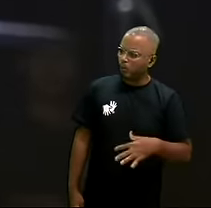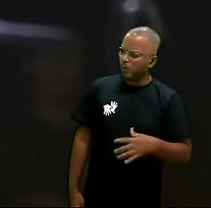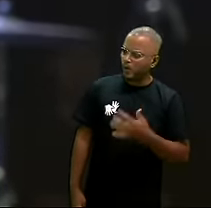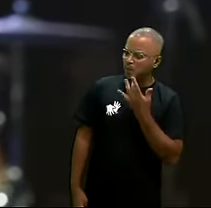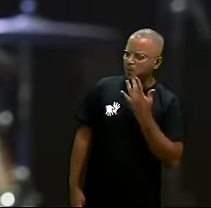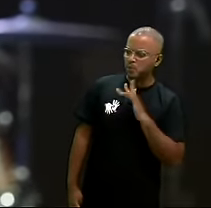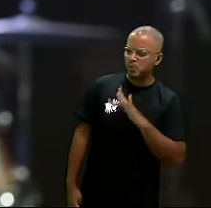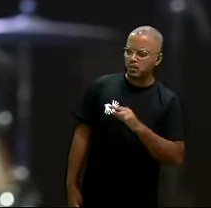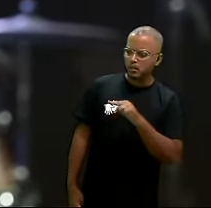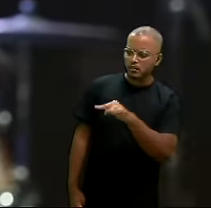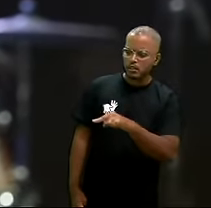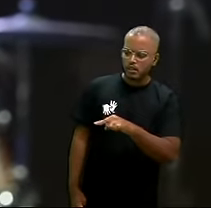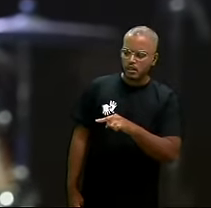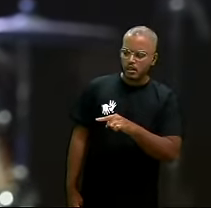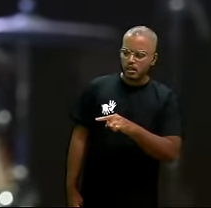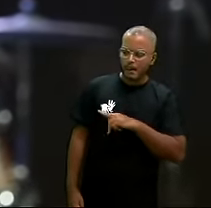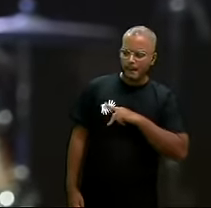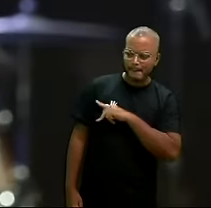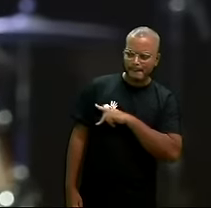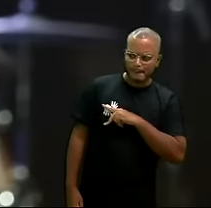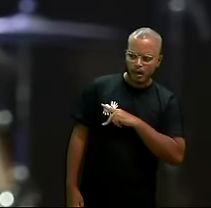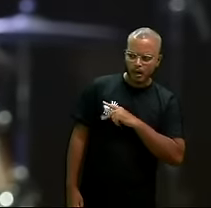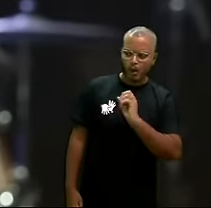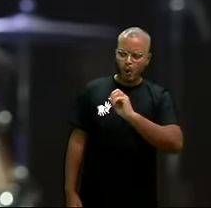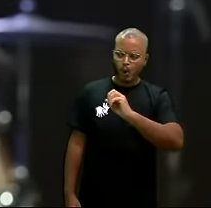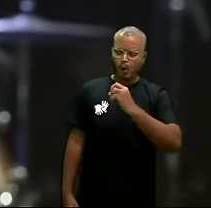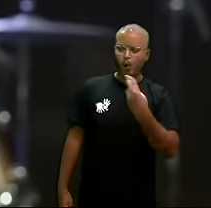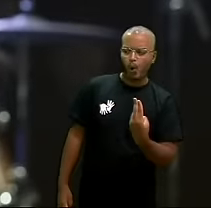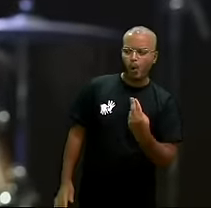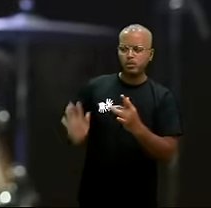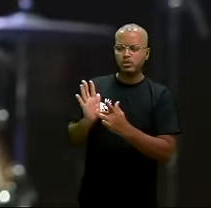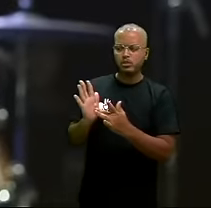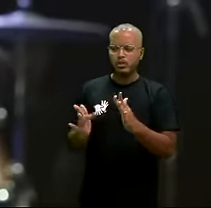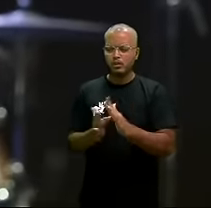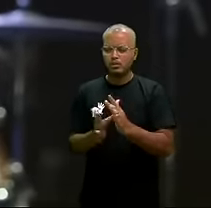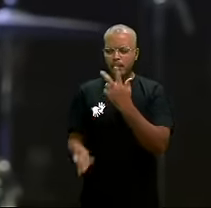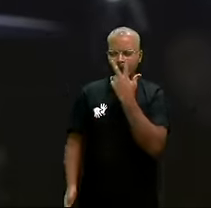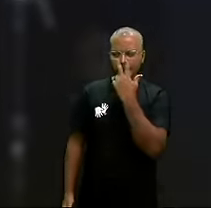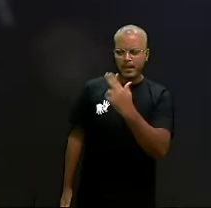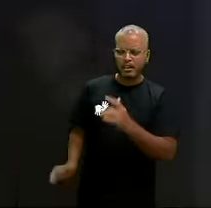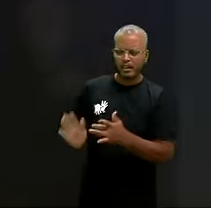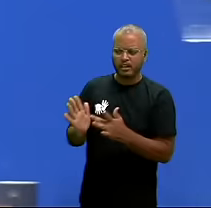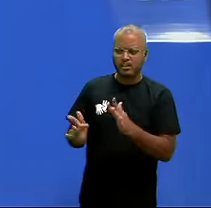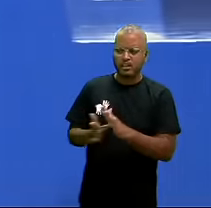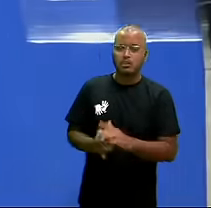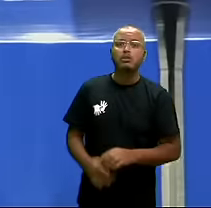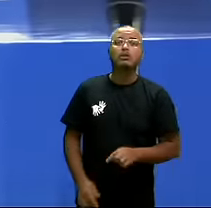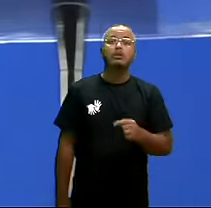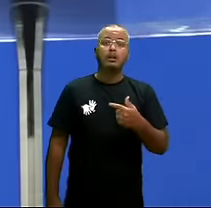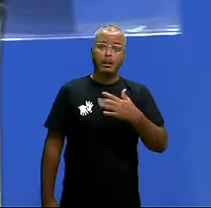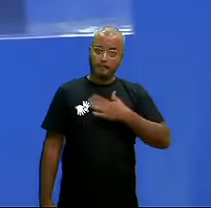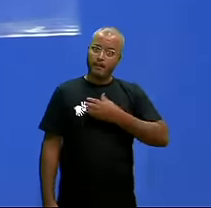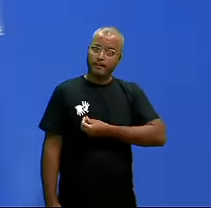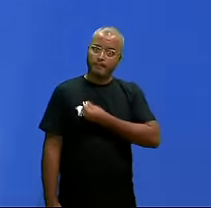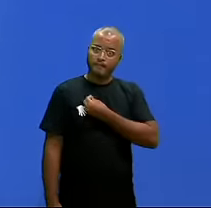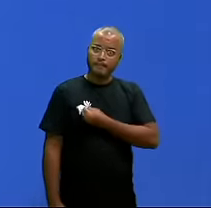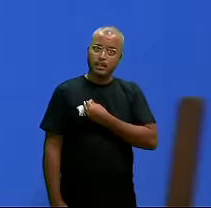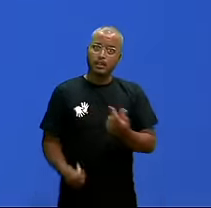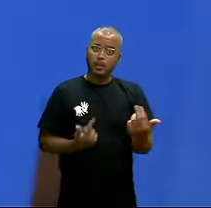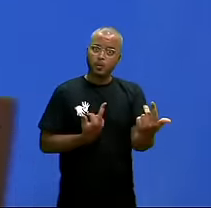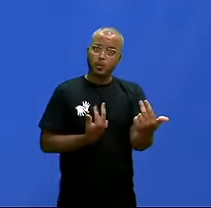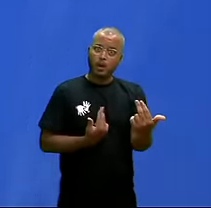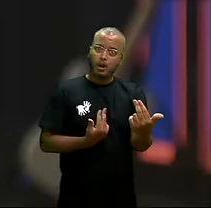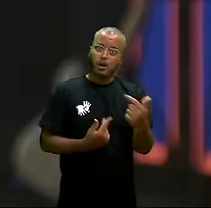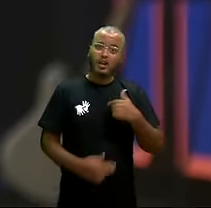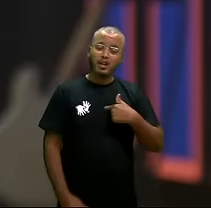sei mais quem é, parece muito com ele, parece Jesus, o jeito de falar, o jeito de andar, o jeito de abraçar, o jeito de ser a autoridade que